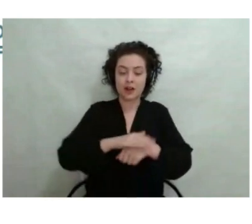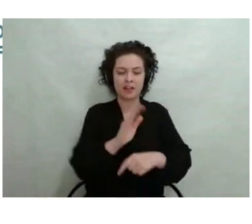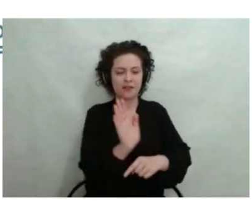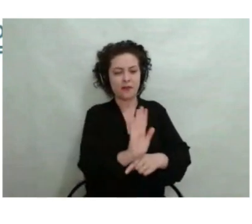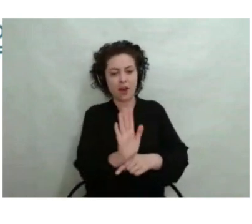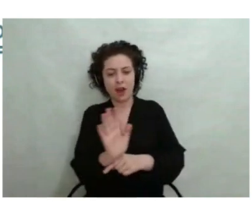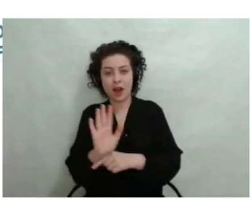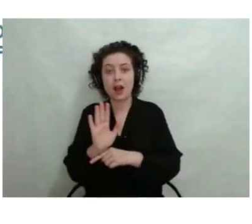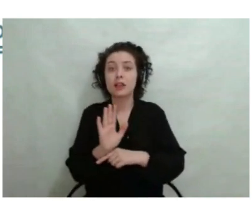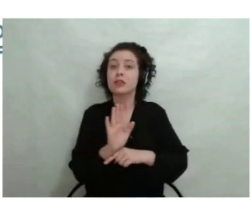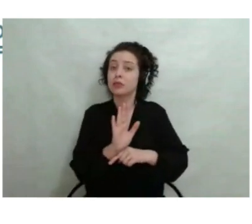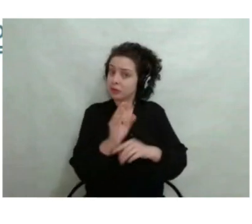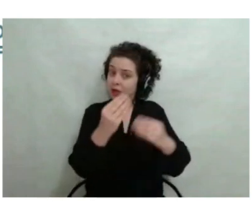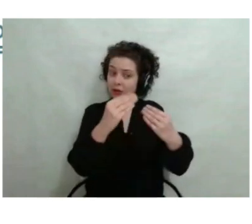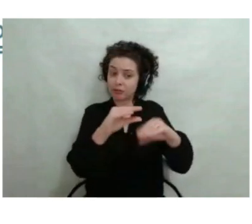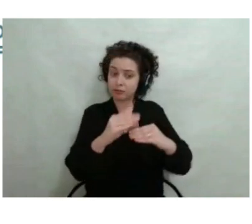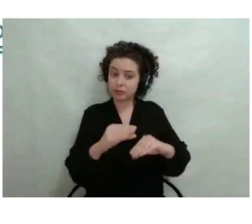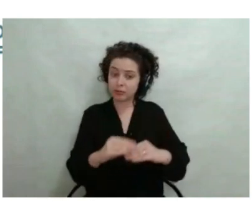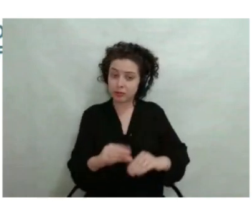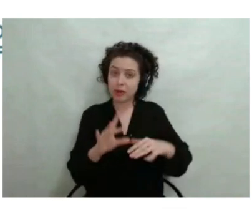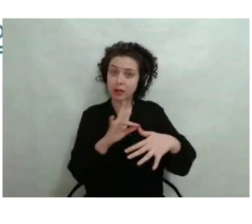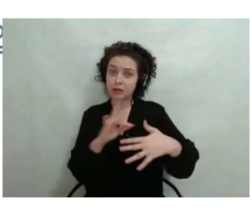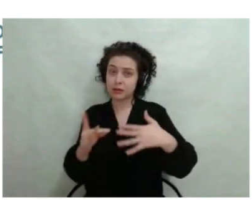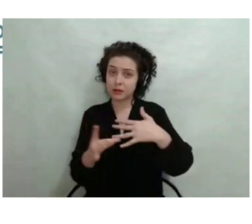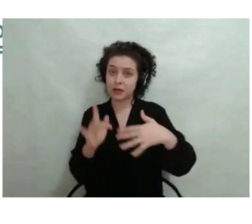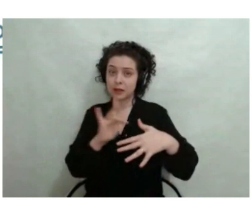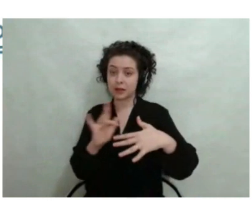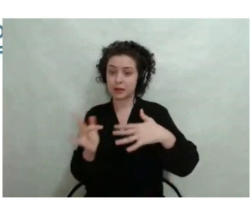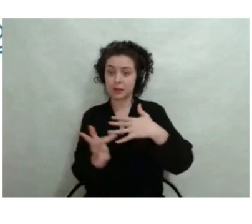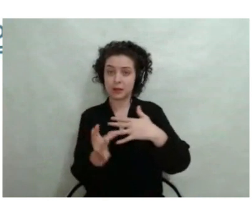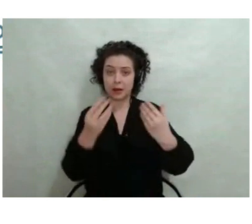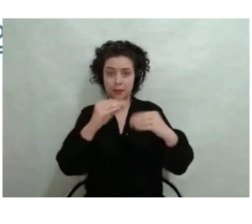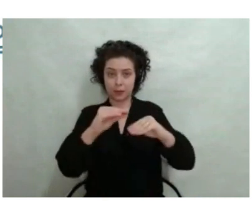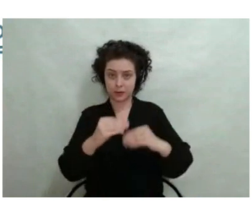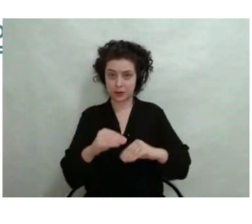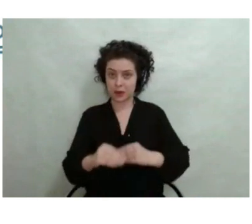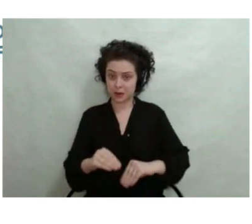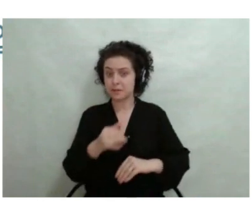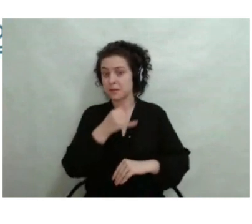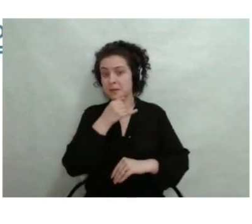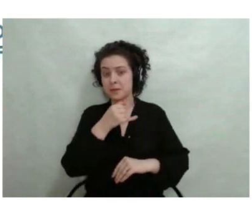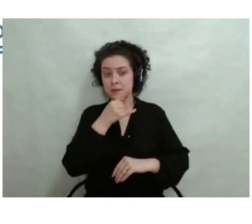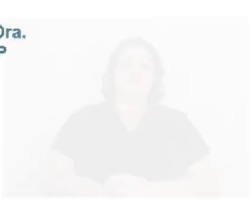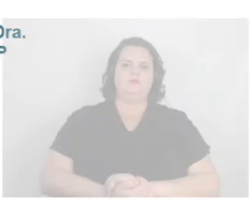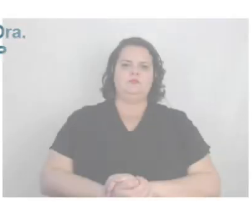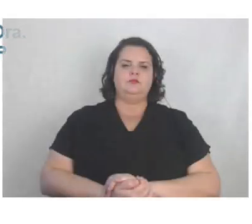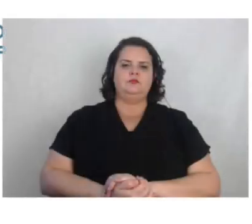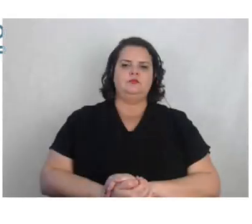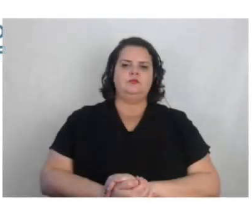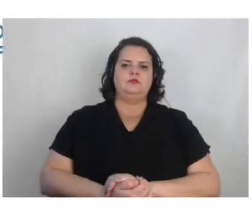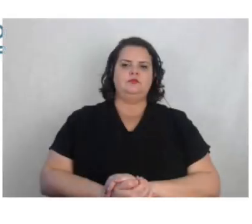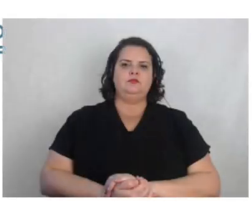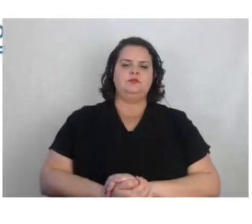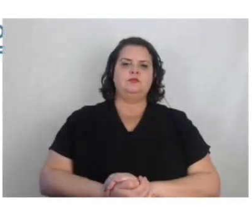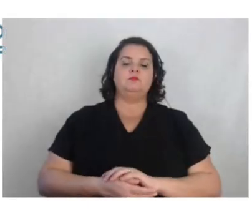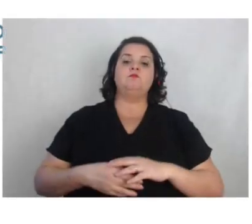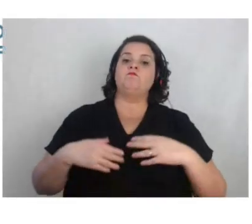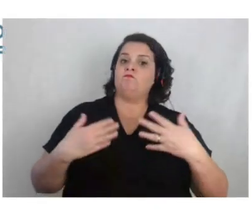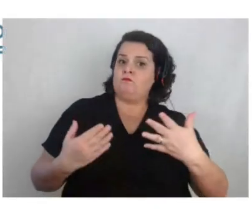disponíveis nas redes sociais, como, por exemplo, a técnica para colocação e retirada